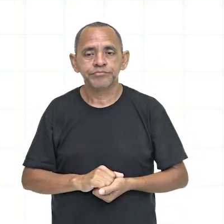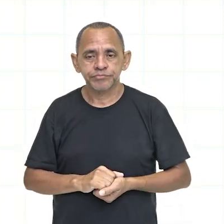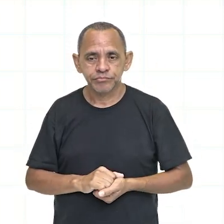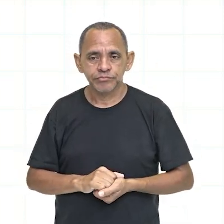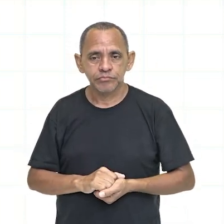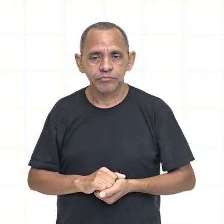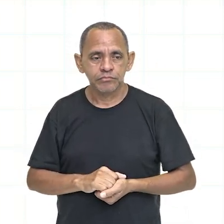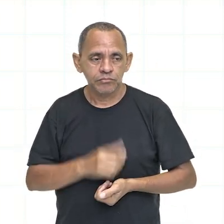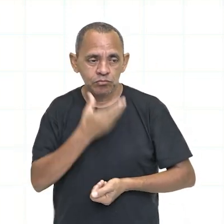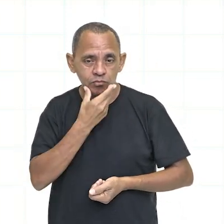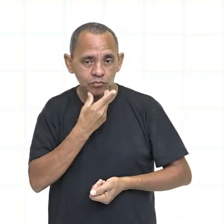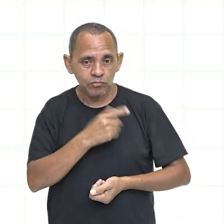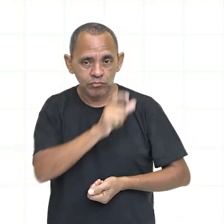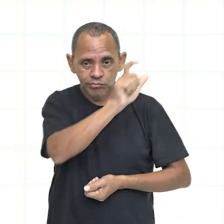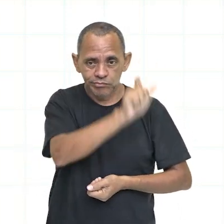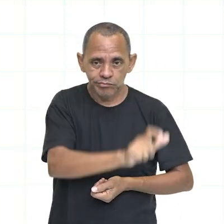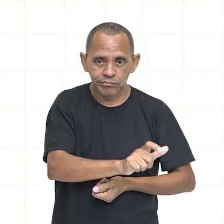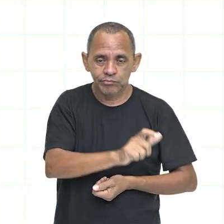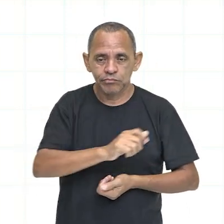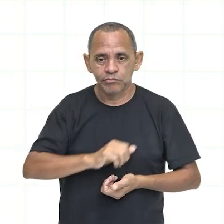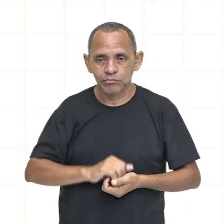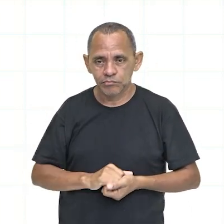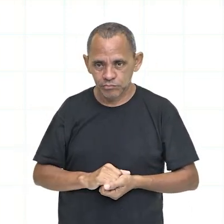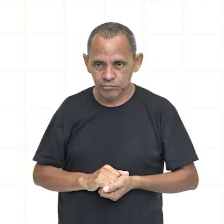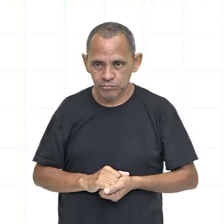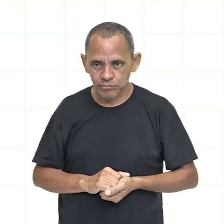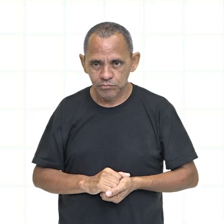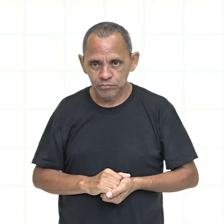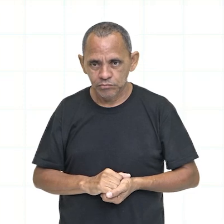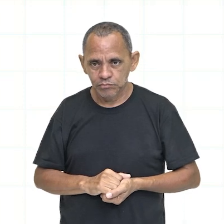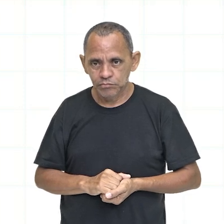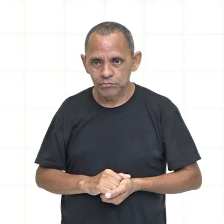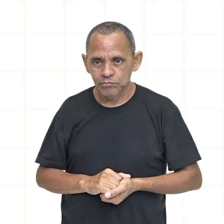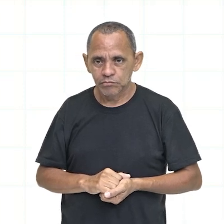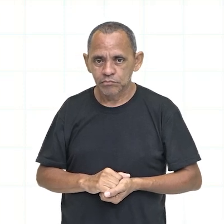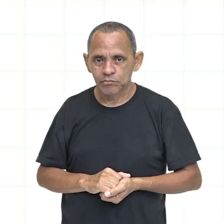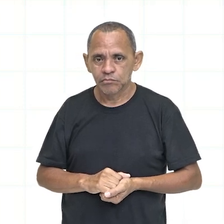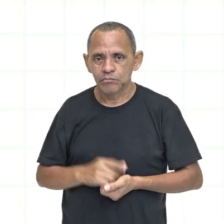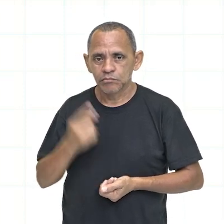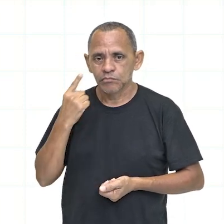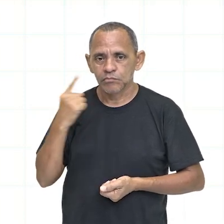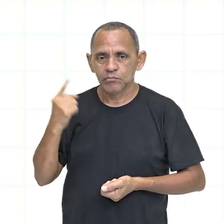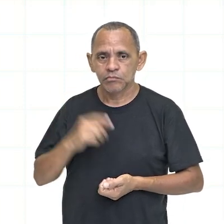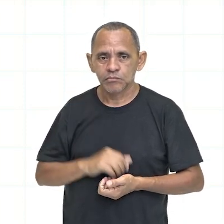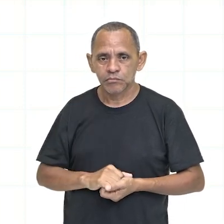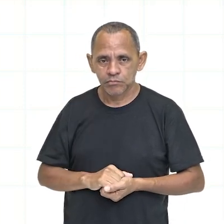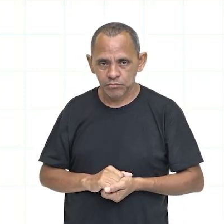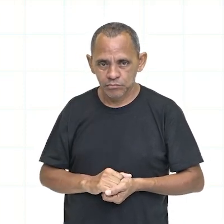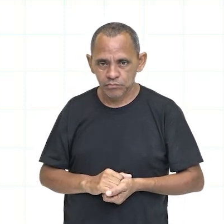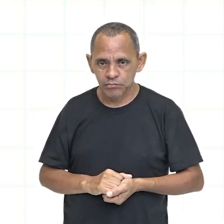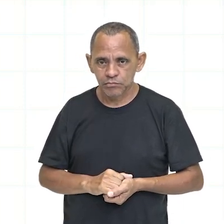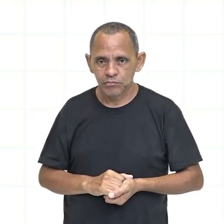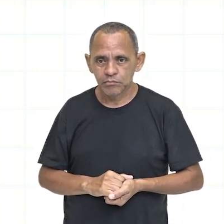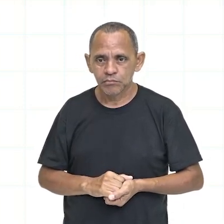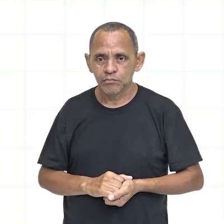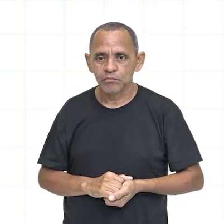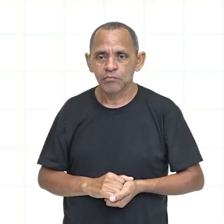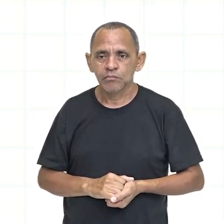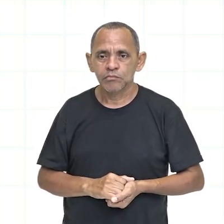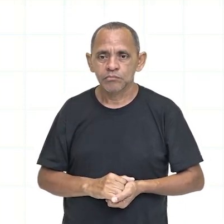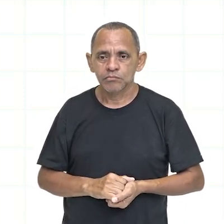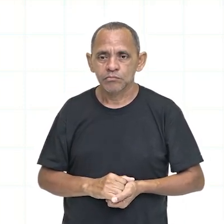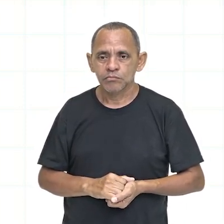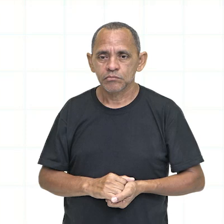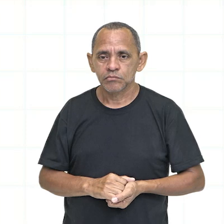studied diligently. A palavrinha diligente, gente, a tradução em português, né? É uma palavra que a gente quase não utiliza, mas quer